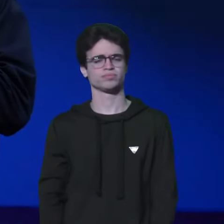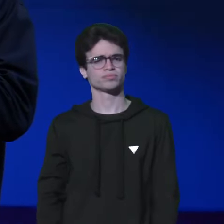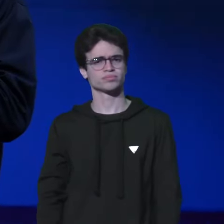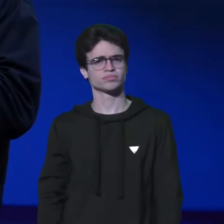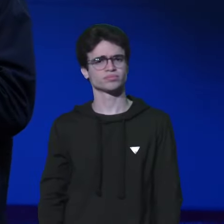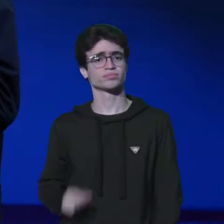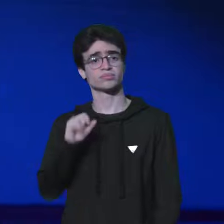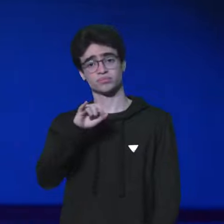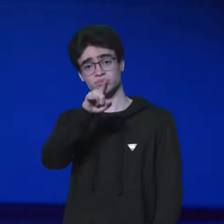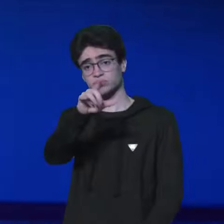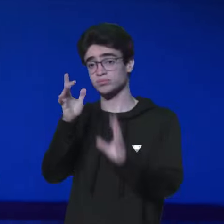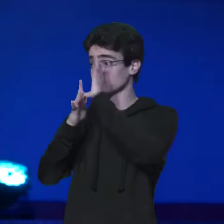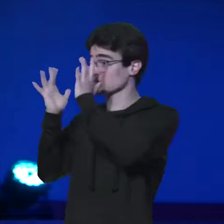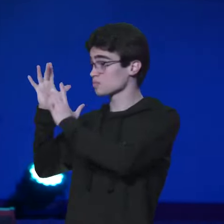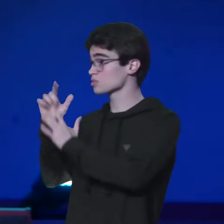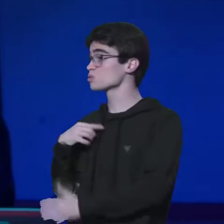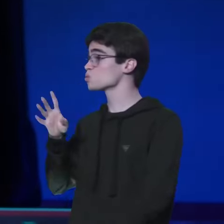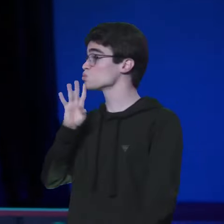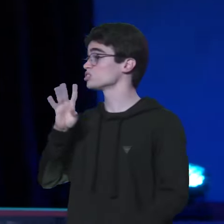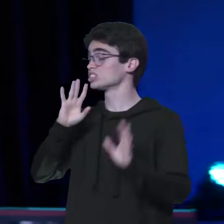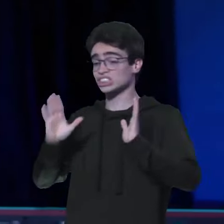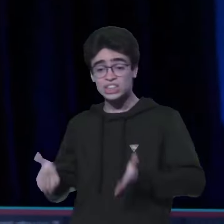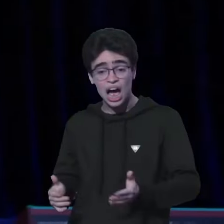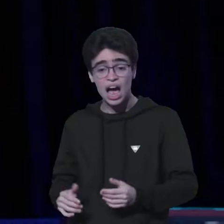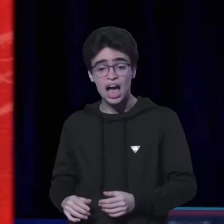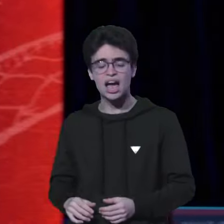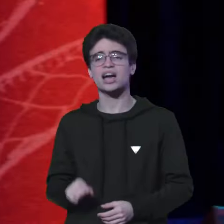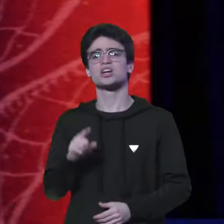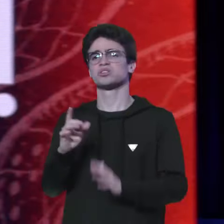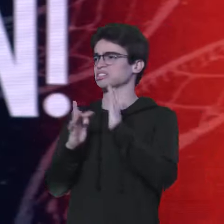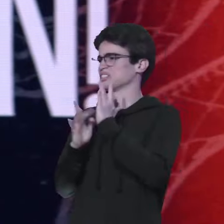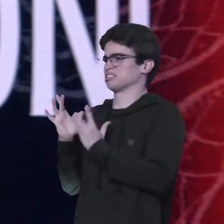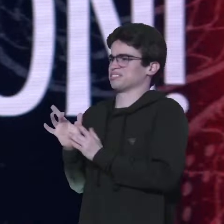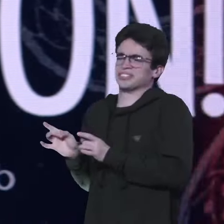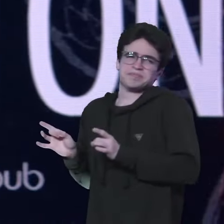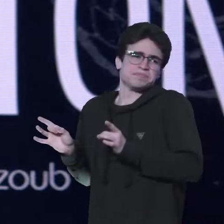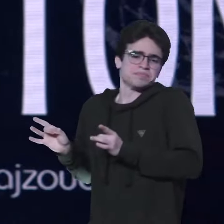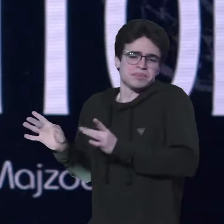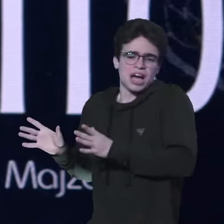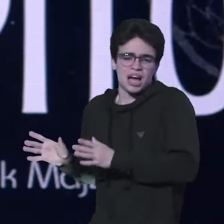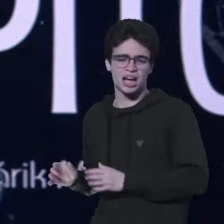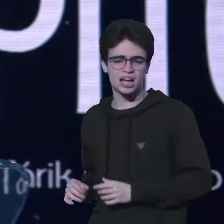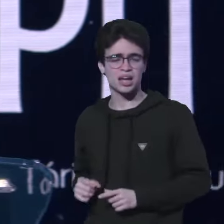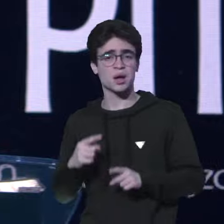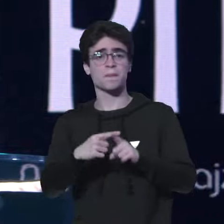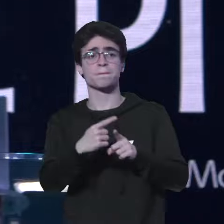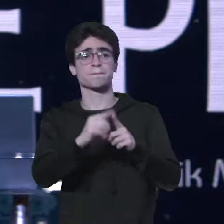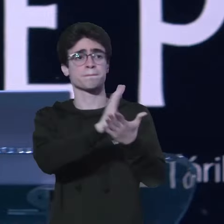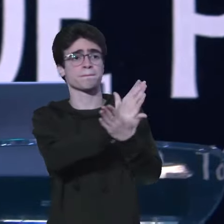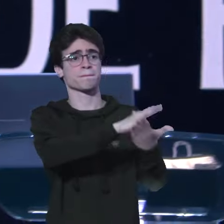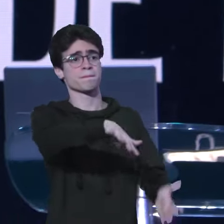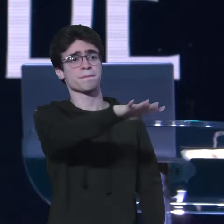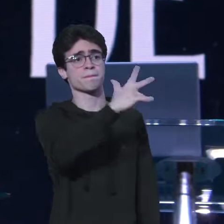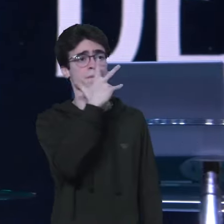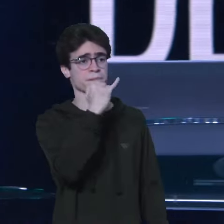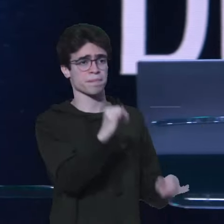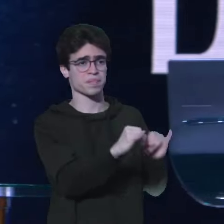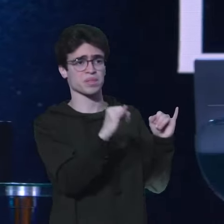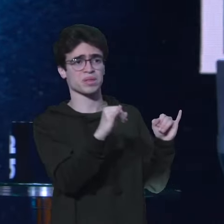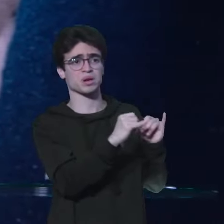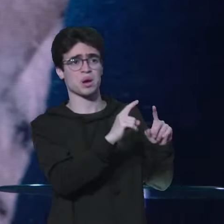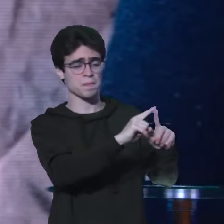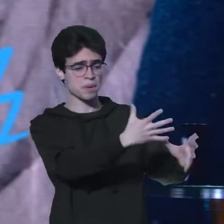Você que já conhece a Jesus, chega de abrir mão de Jesus por coisas que são inofensivas, mas roubam